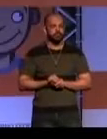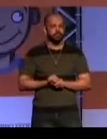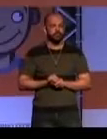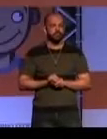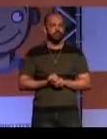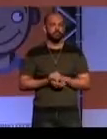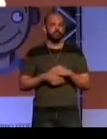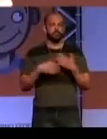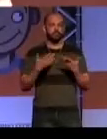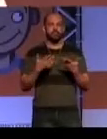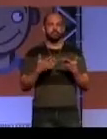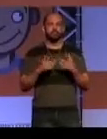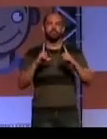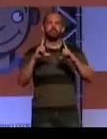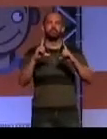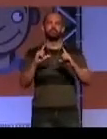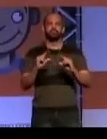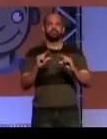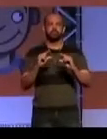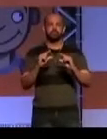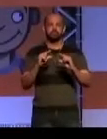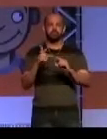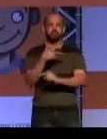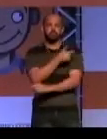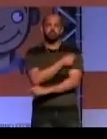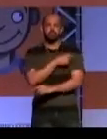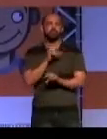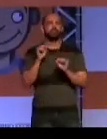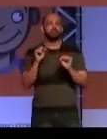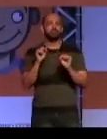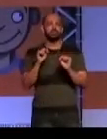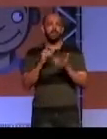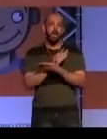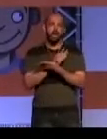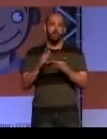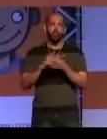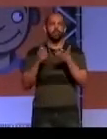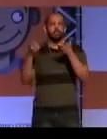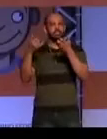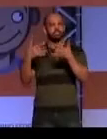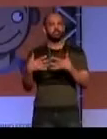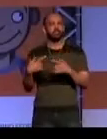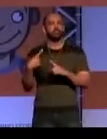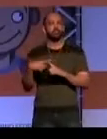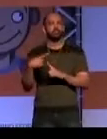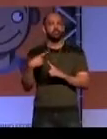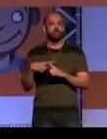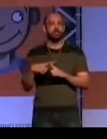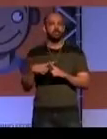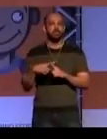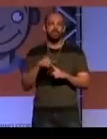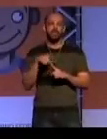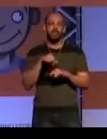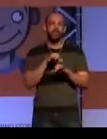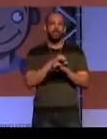E a baixa cobertura é explicada por alguns também como